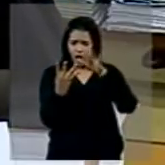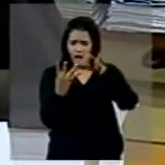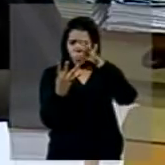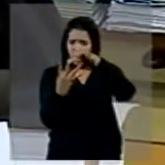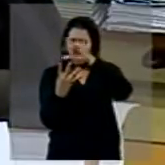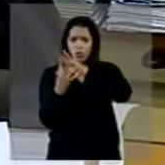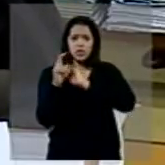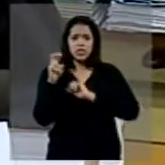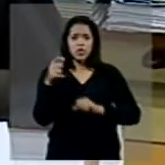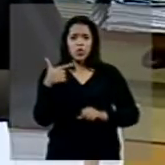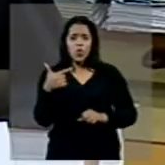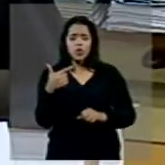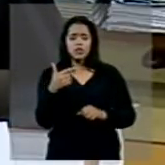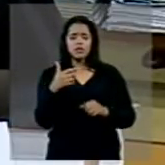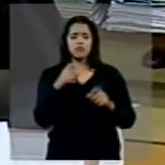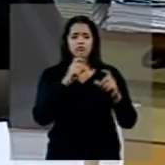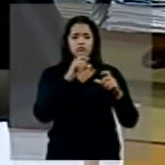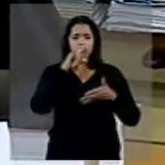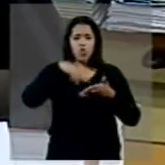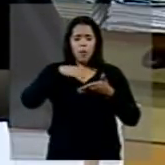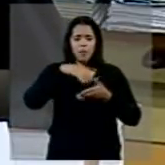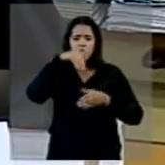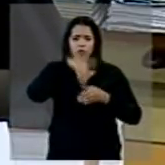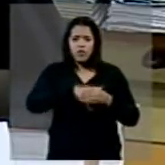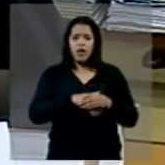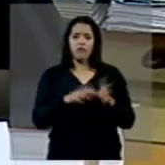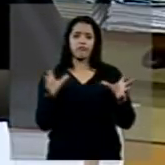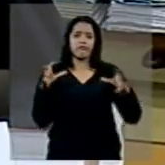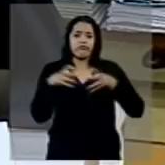sessão eleitoral.